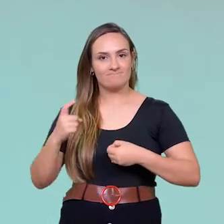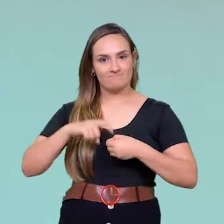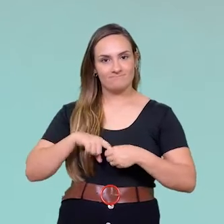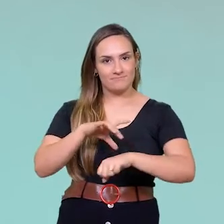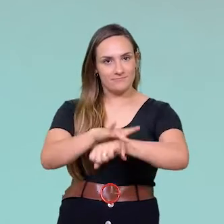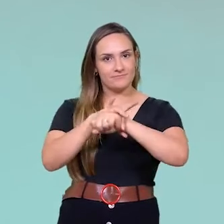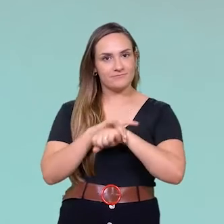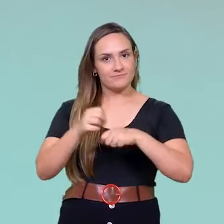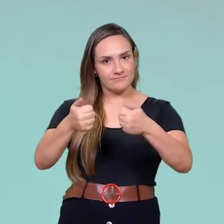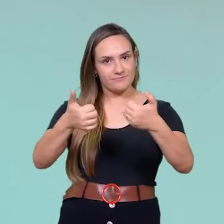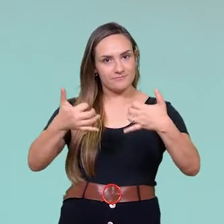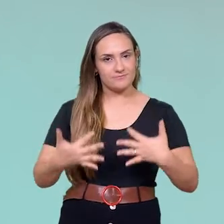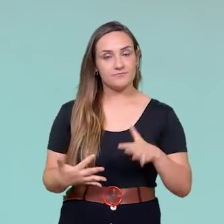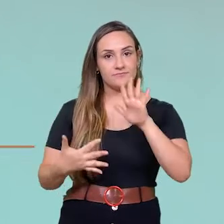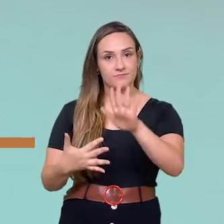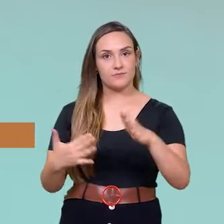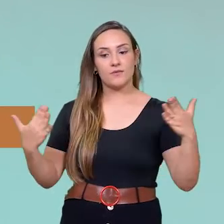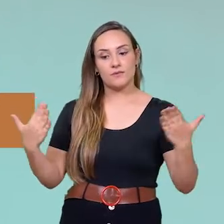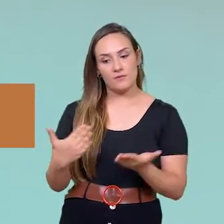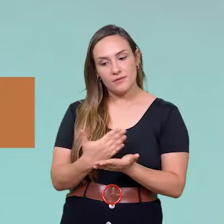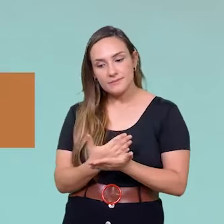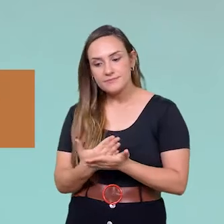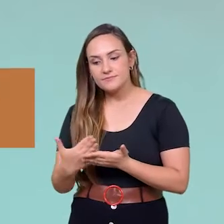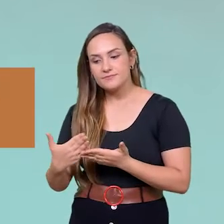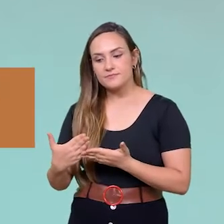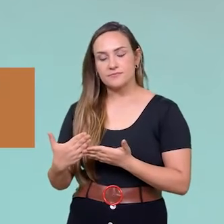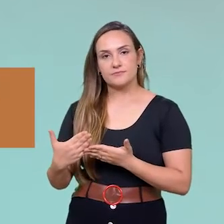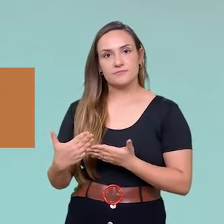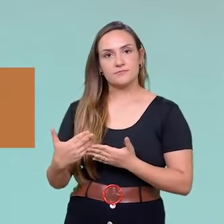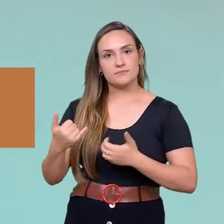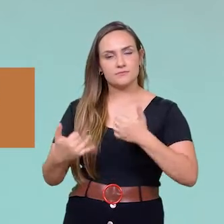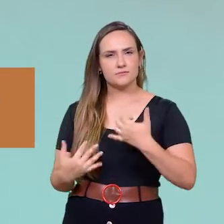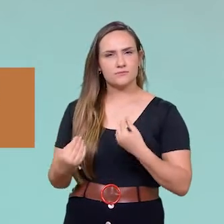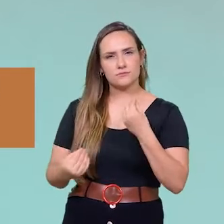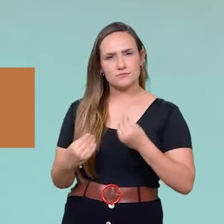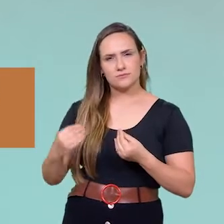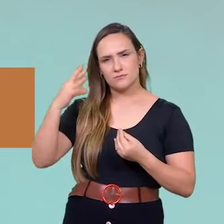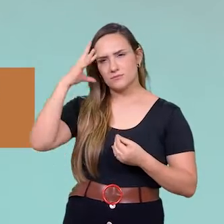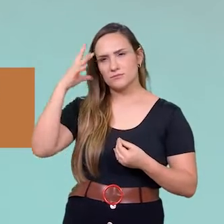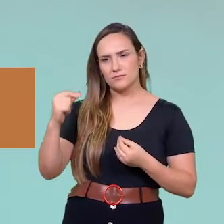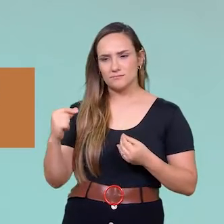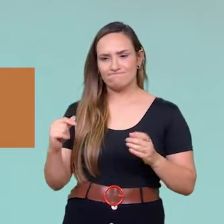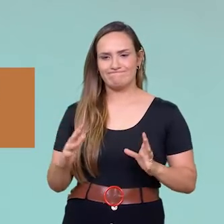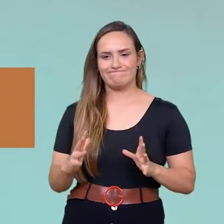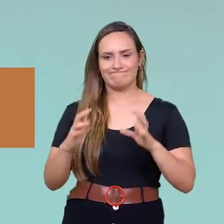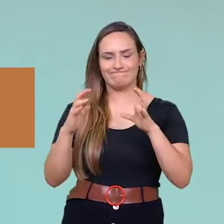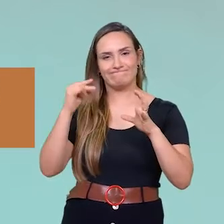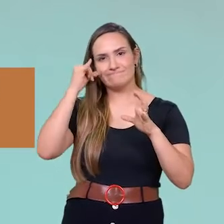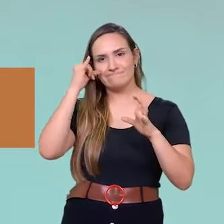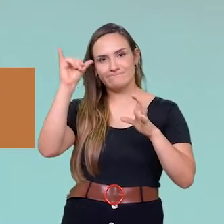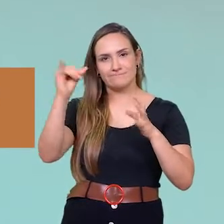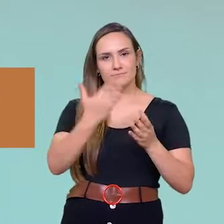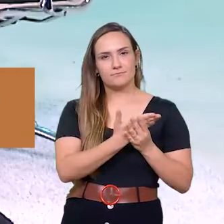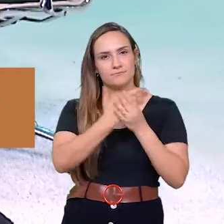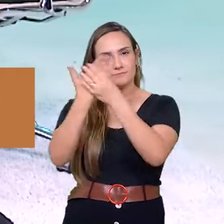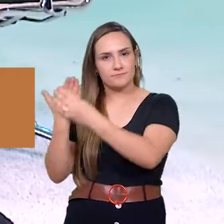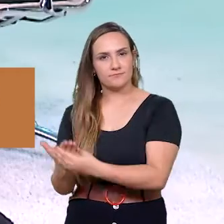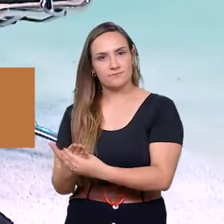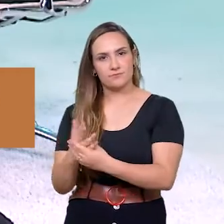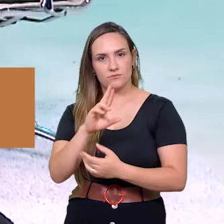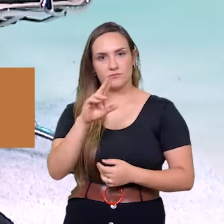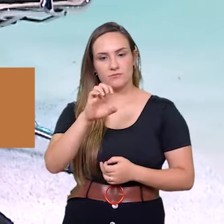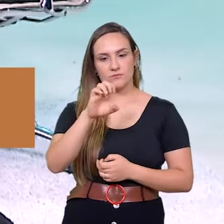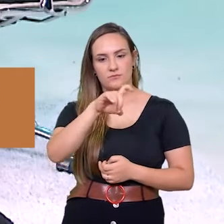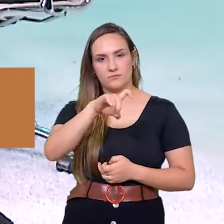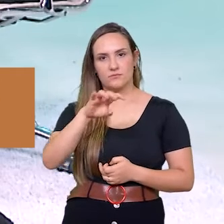Voltamos com o programa Defensoria Explica. Iniciamos esse bloco falando sobre solução de conflito de forma extrajudicial.